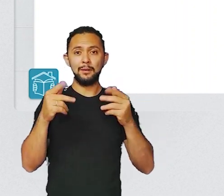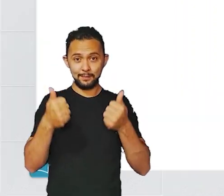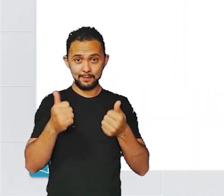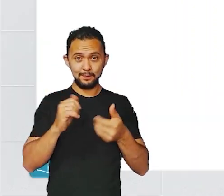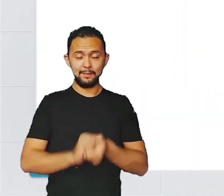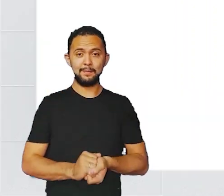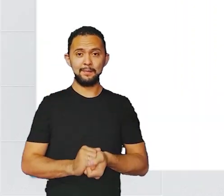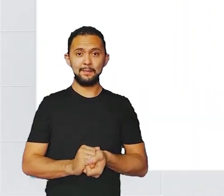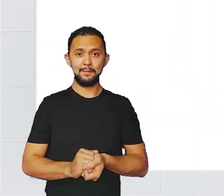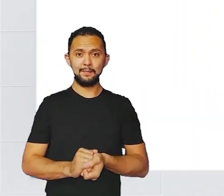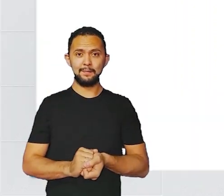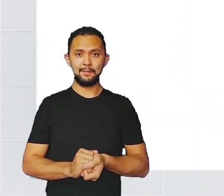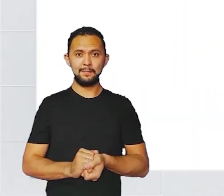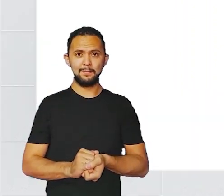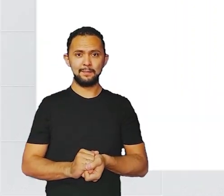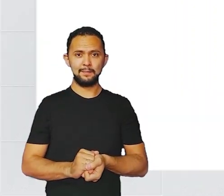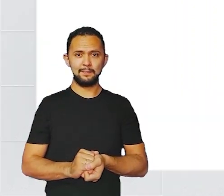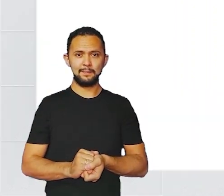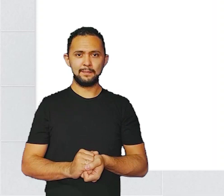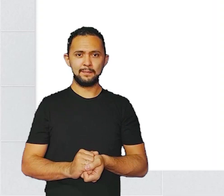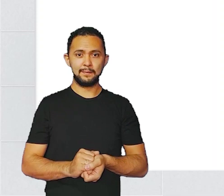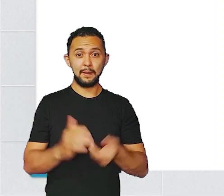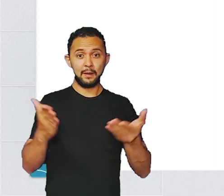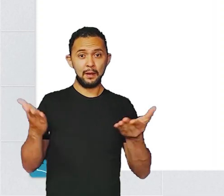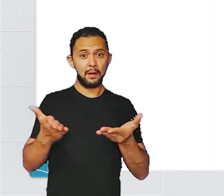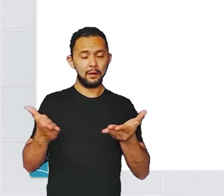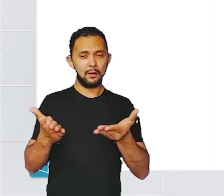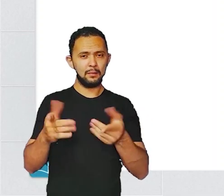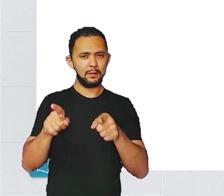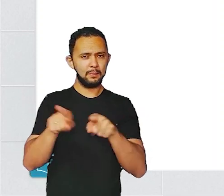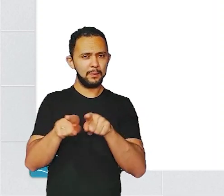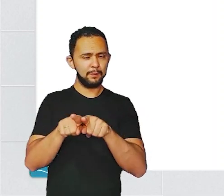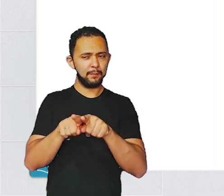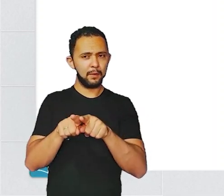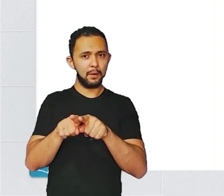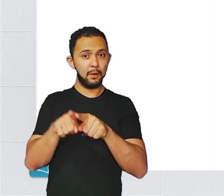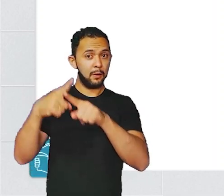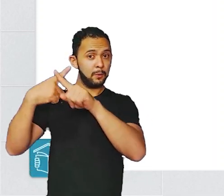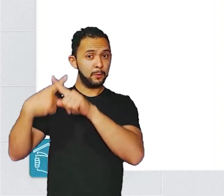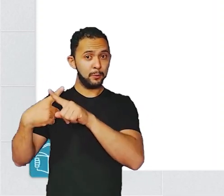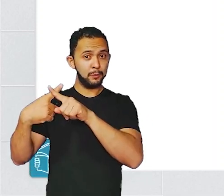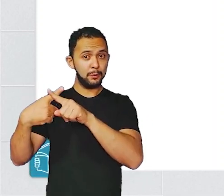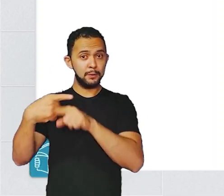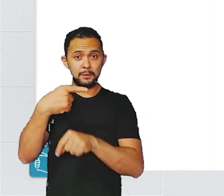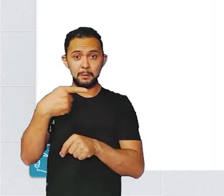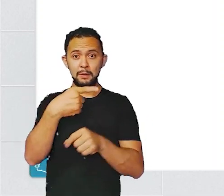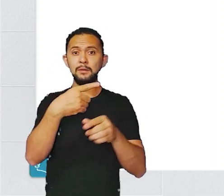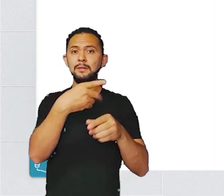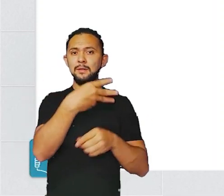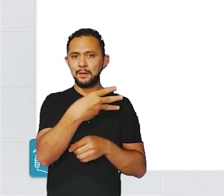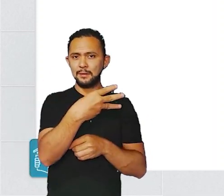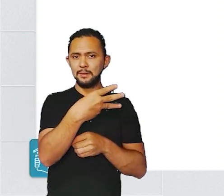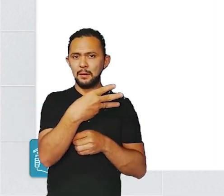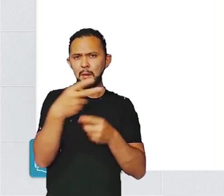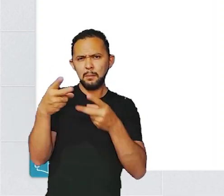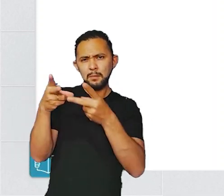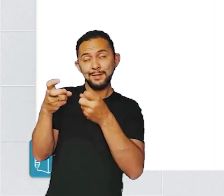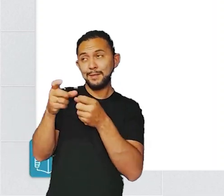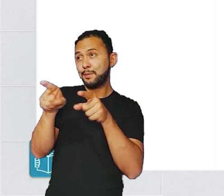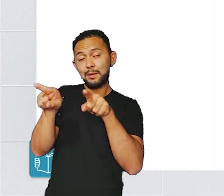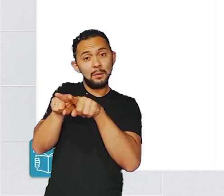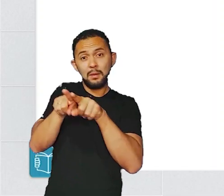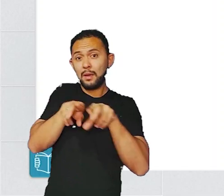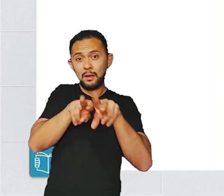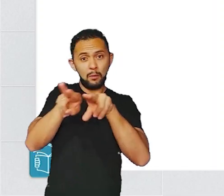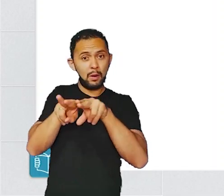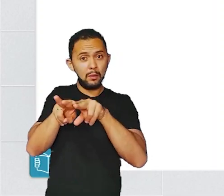bola? Agora eu coloquei os múltiplos de menos 3. Quais são os múltiplos de menos 3? Simples, são os mesmos múltiplos